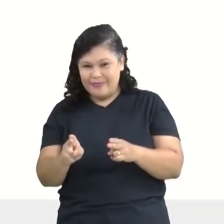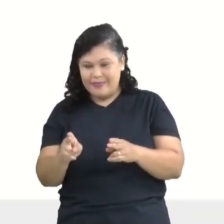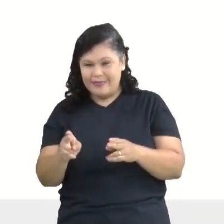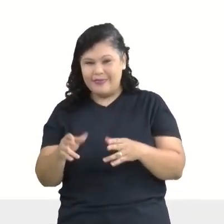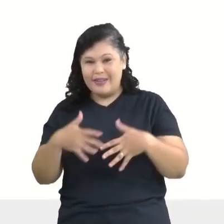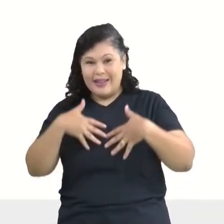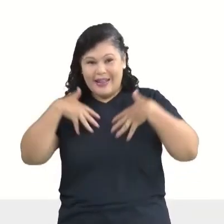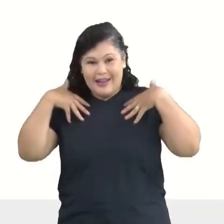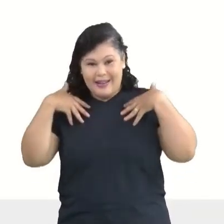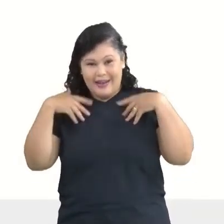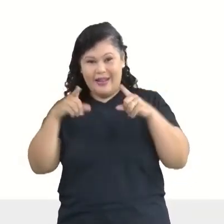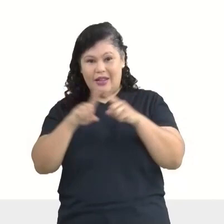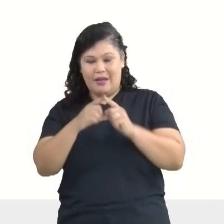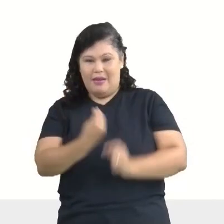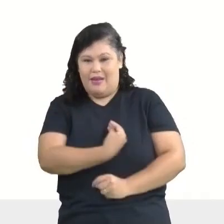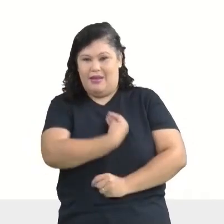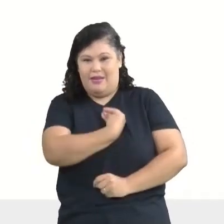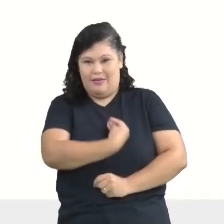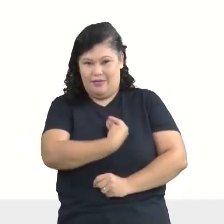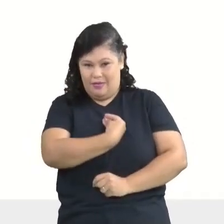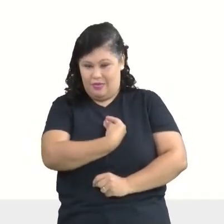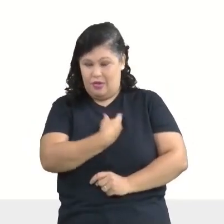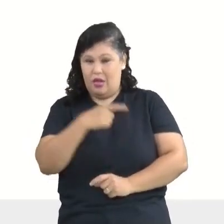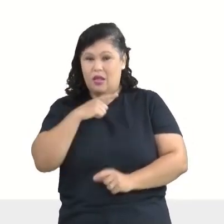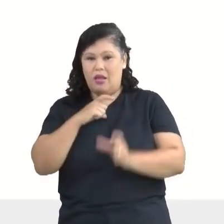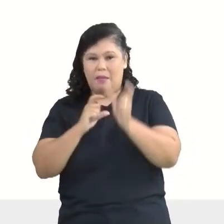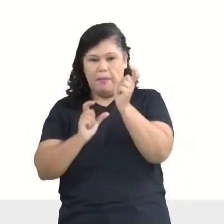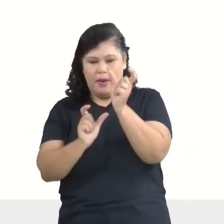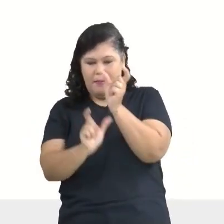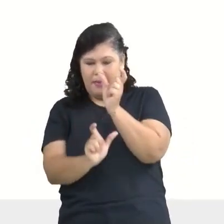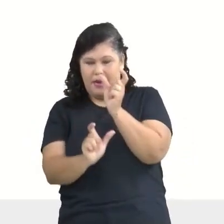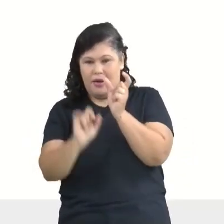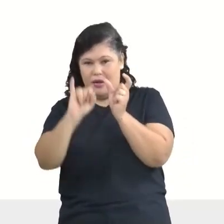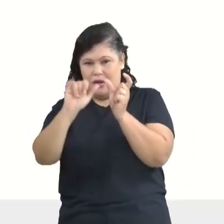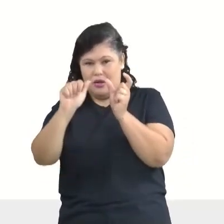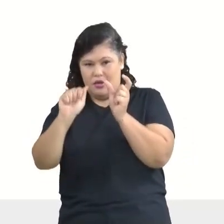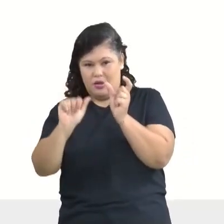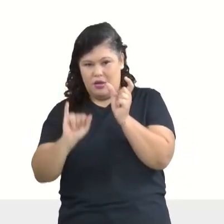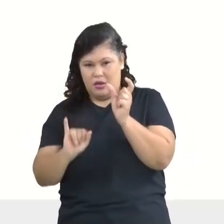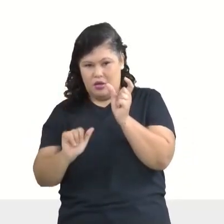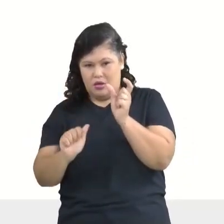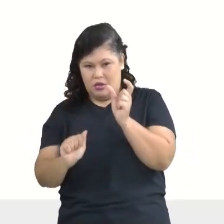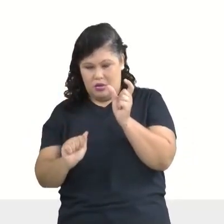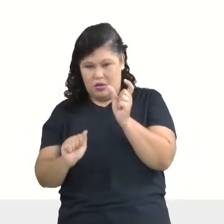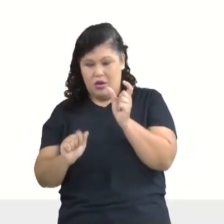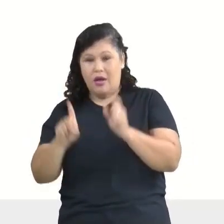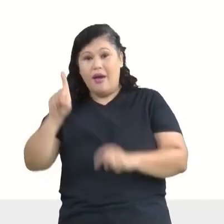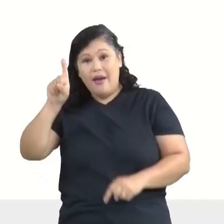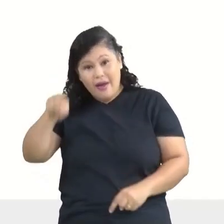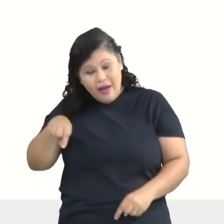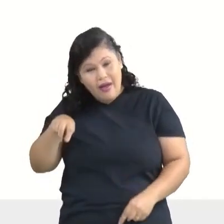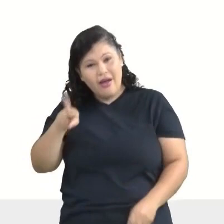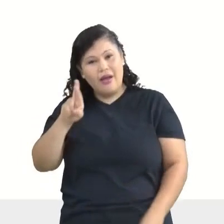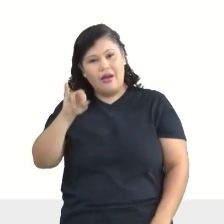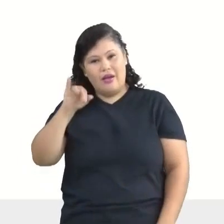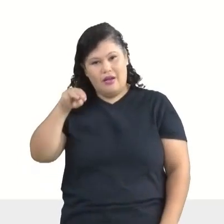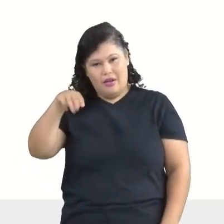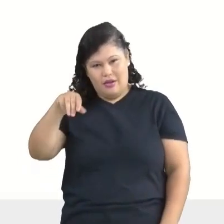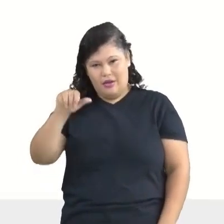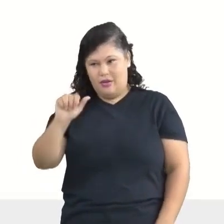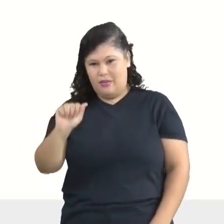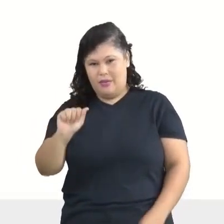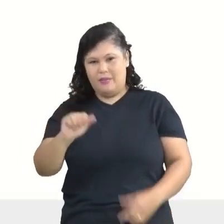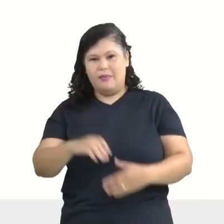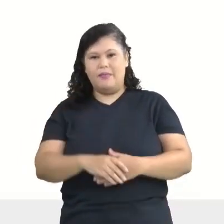na palavra existia. E como esses sonzinhos finais se chamam, professora? Se chama